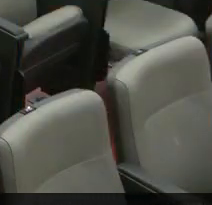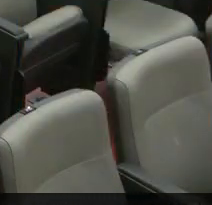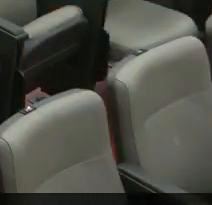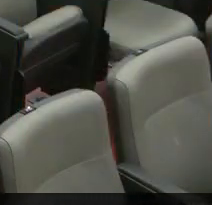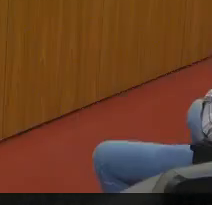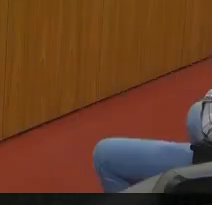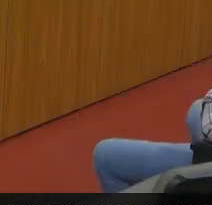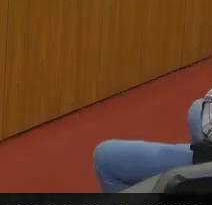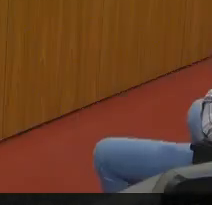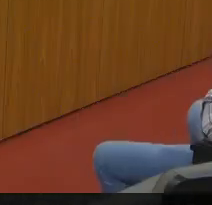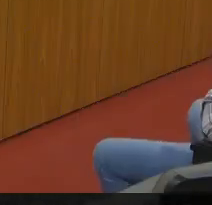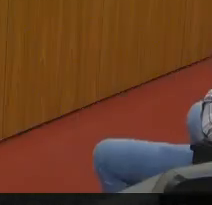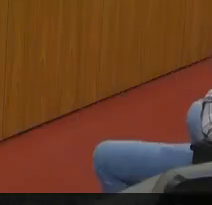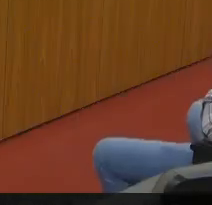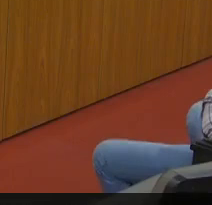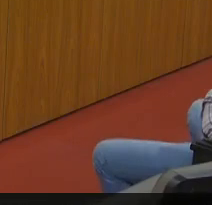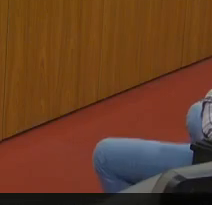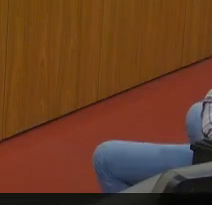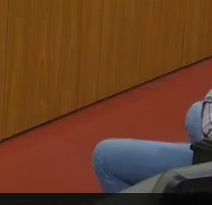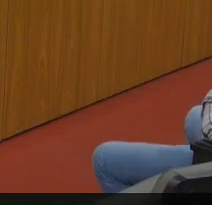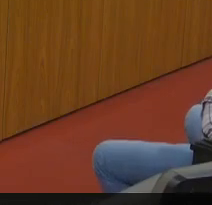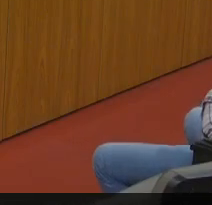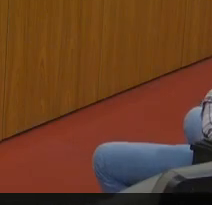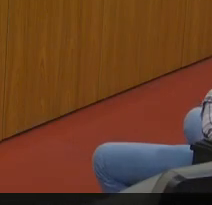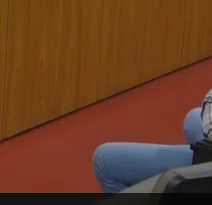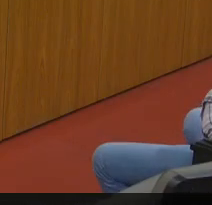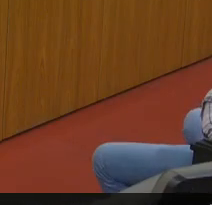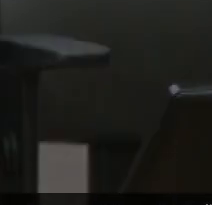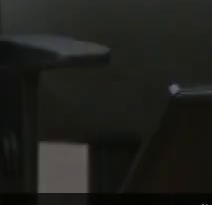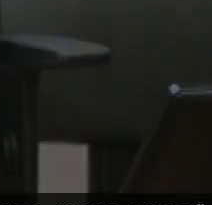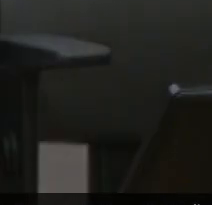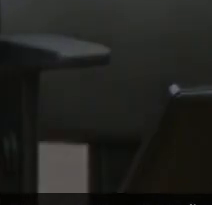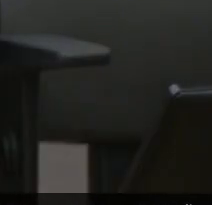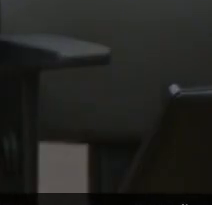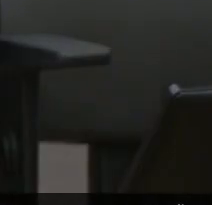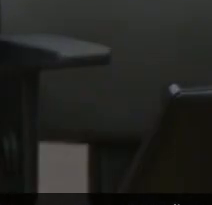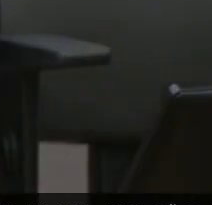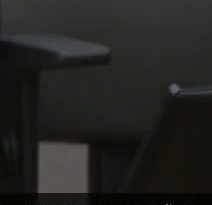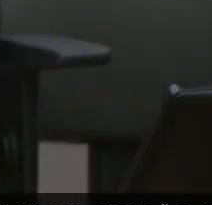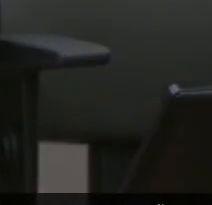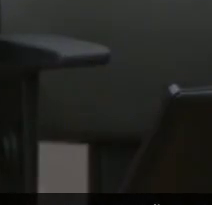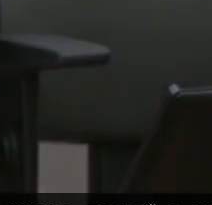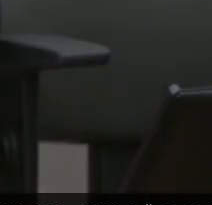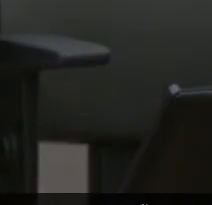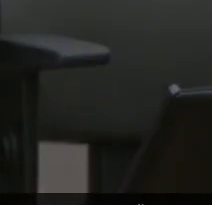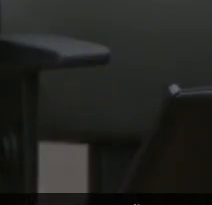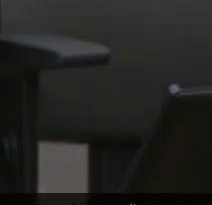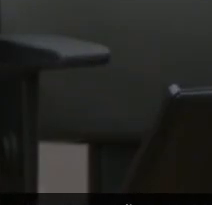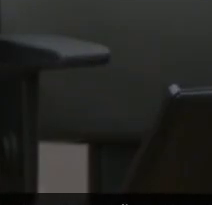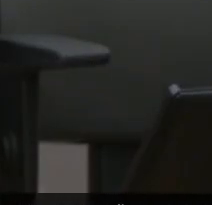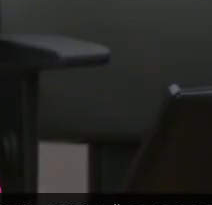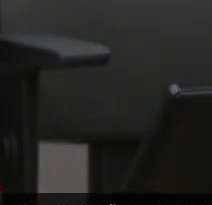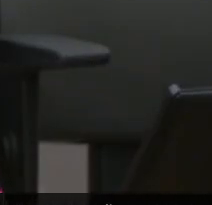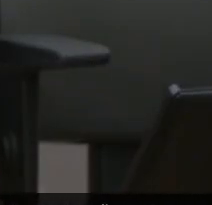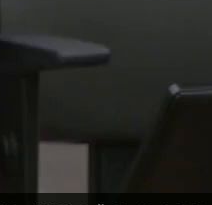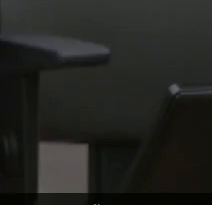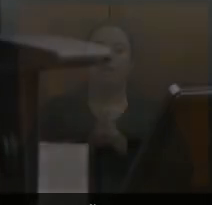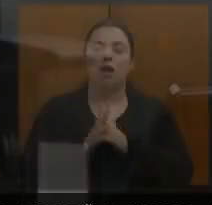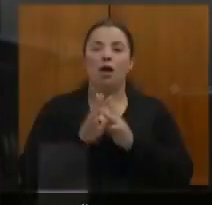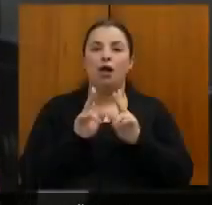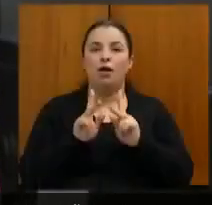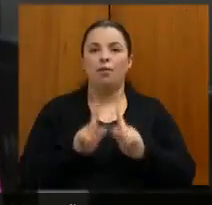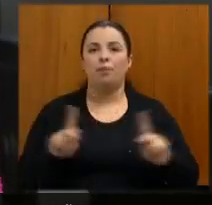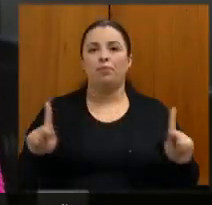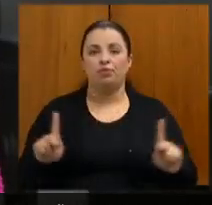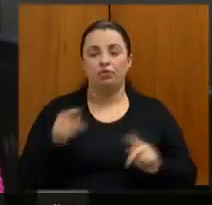Olá professora Elisa é muito boa a contribuição da senhora Eu Fiquei imaginando